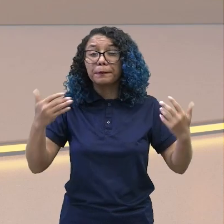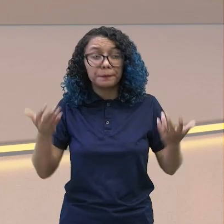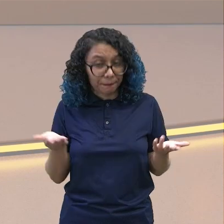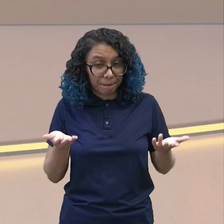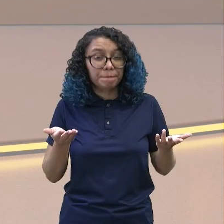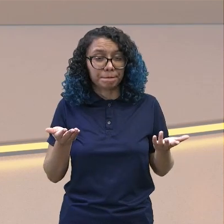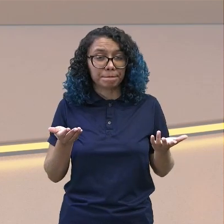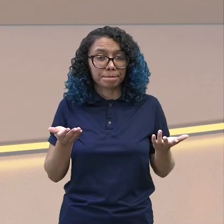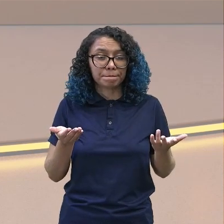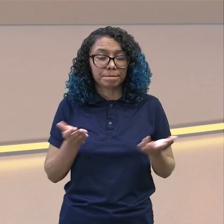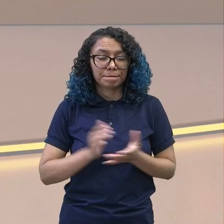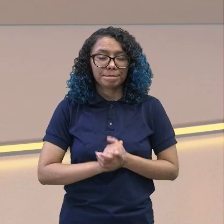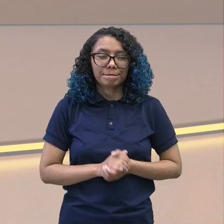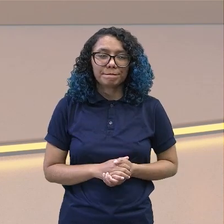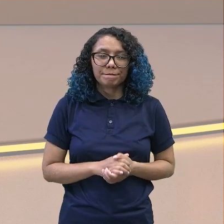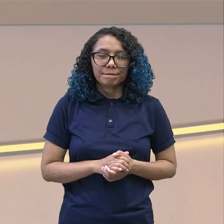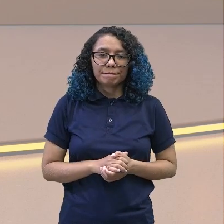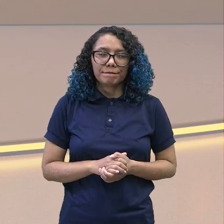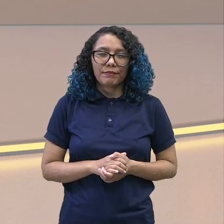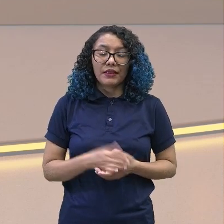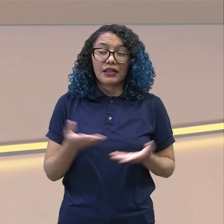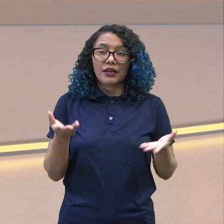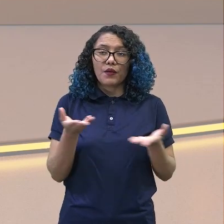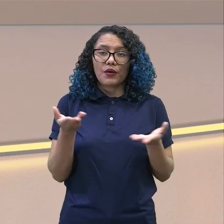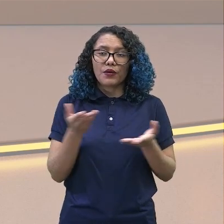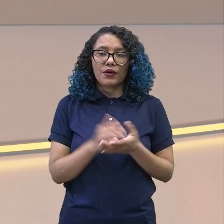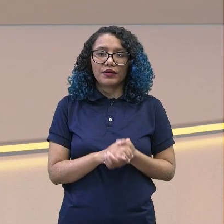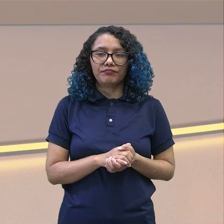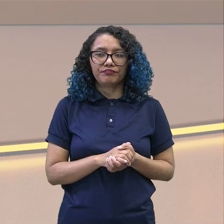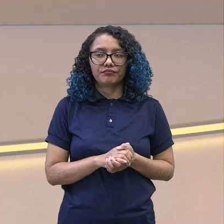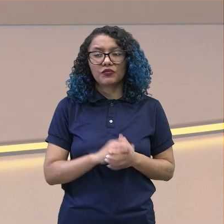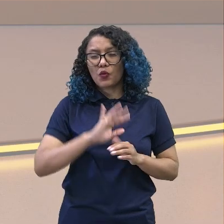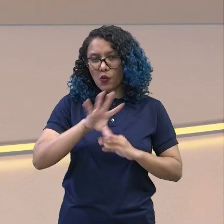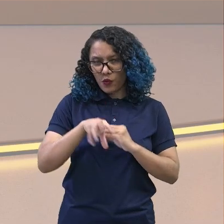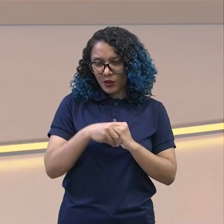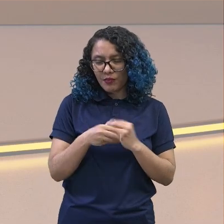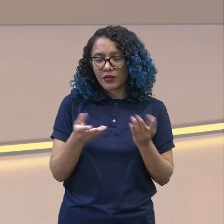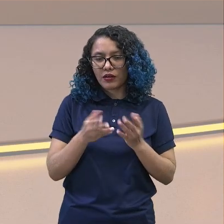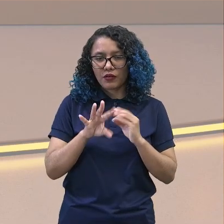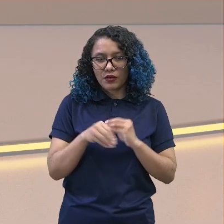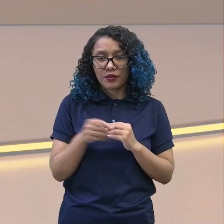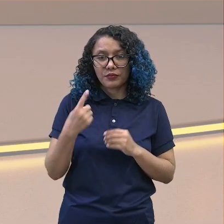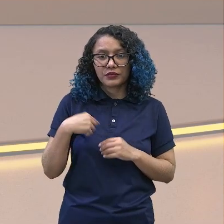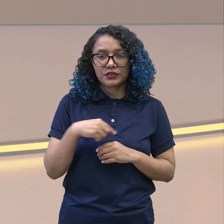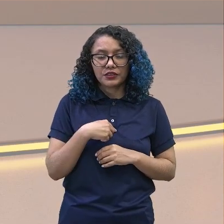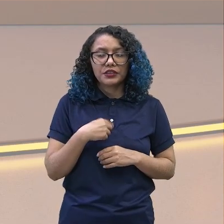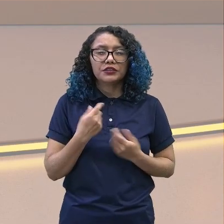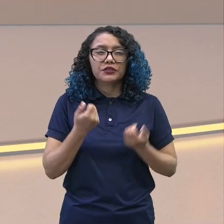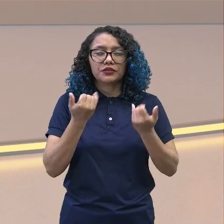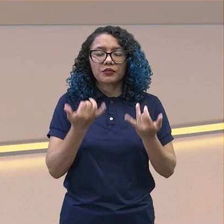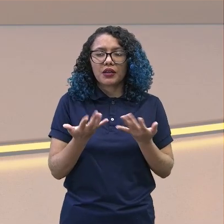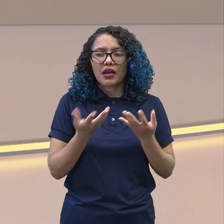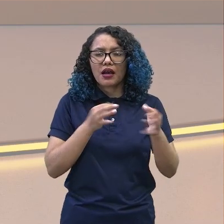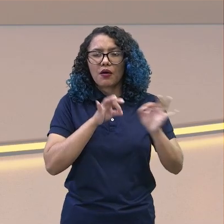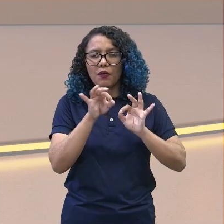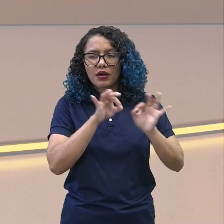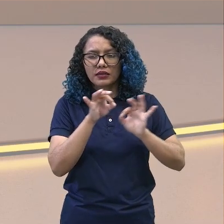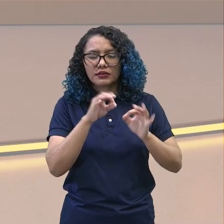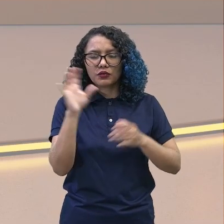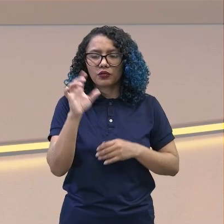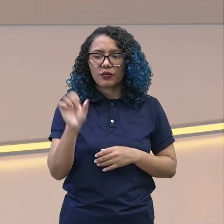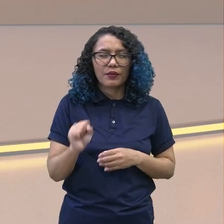ali naquele mapa. E eu vou abrir um parêntese agora para a gente tratar de como a gente elabora esses mapas. Nós